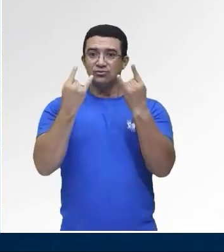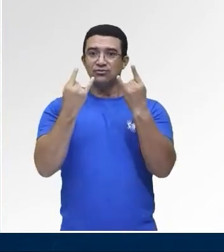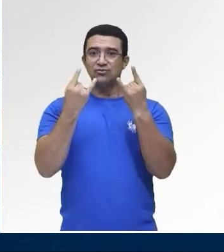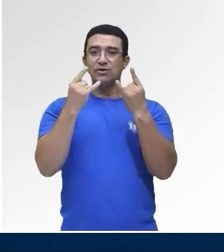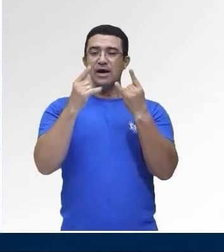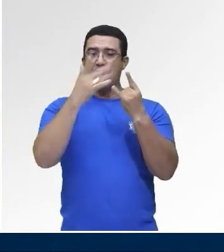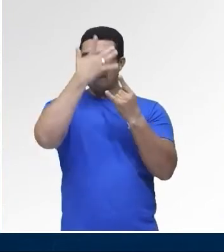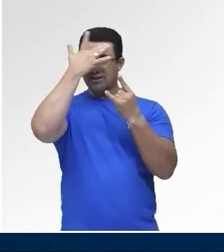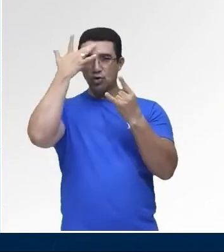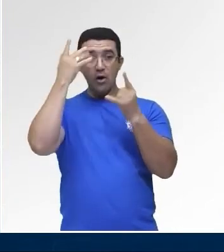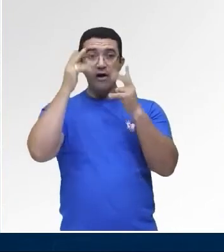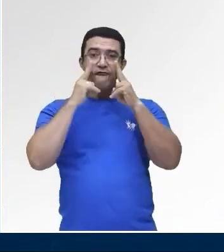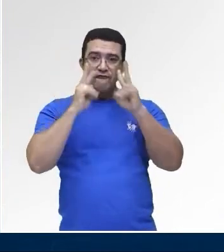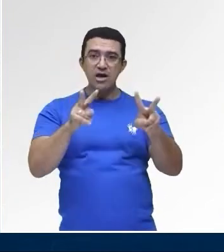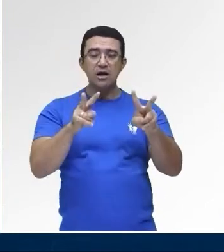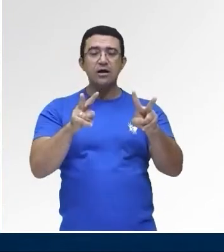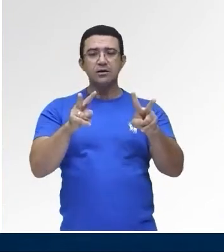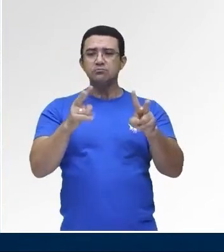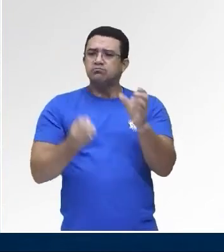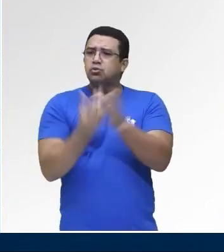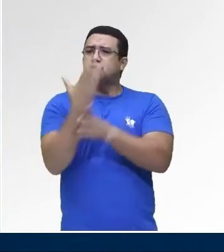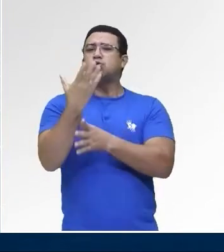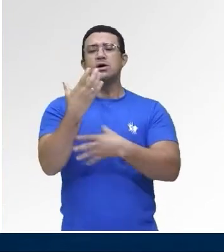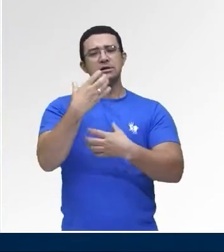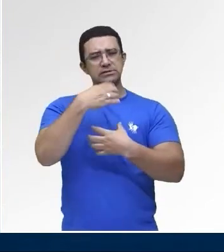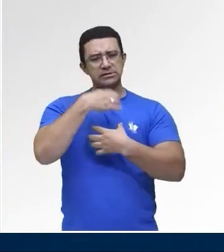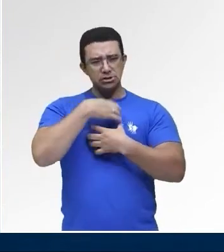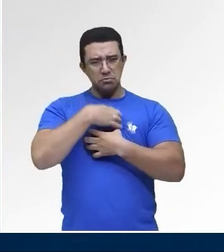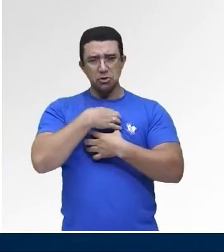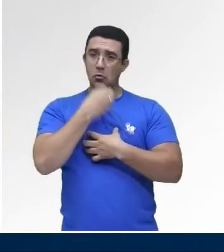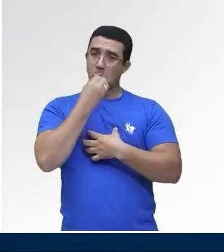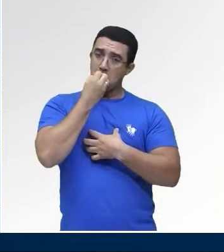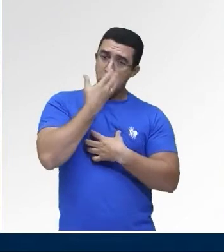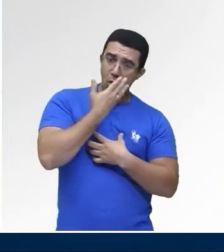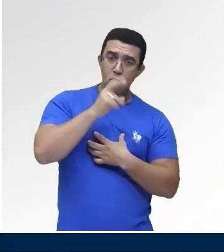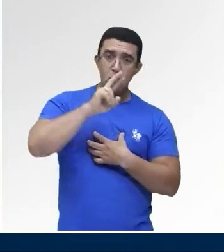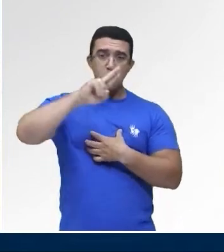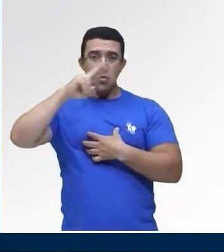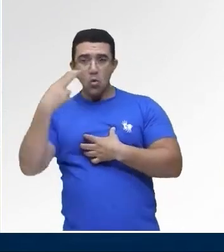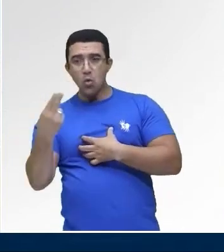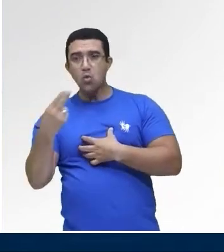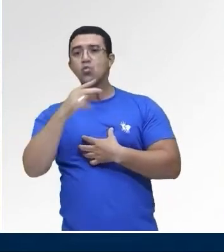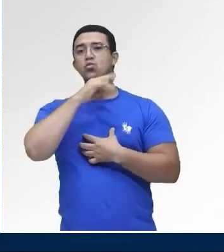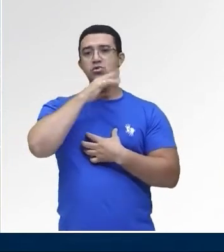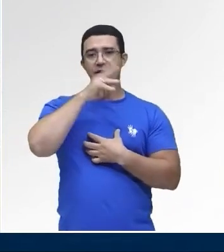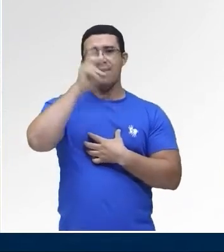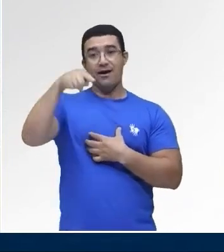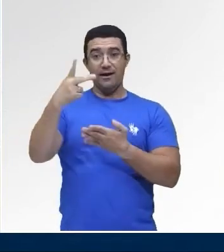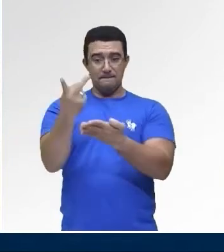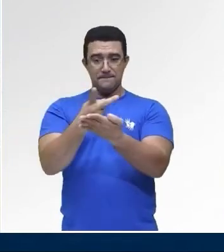um determinado sentimento, seja ele bom ou ruim, tá? Então, isso a gente chama de poesia.